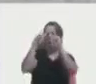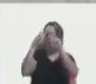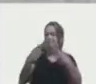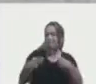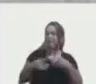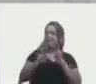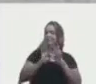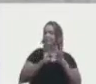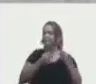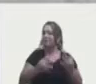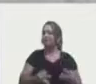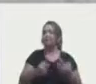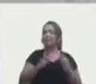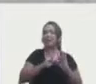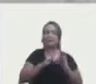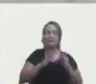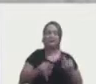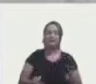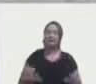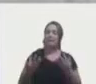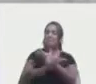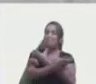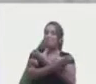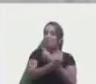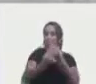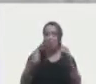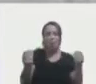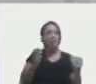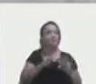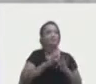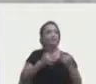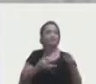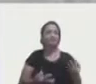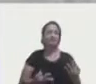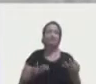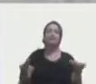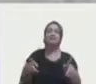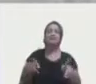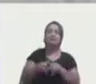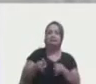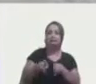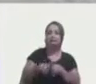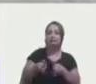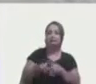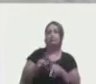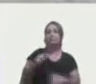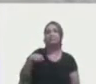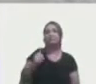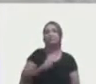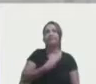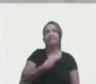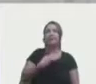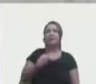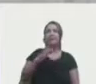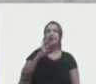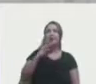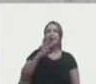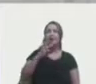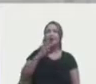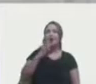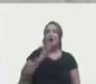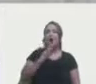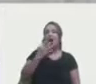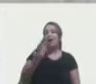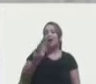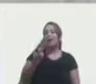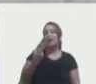humilde né simples e aí nós fomos conhecer um pouquinho a história dele